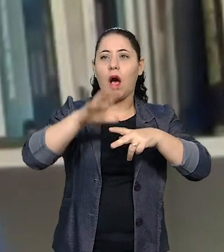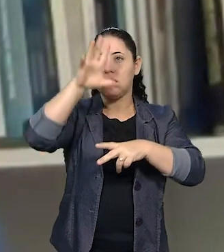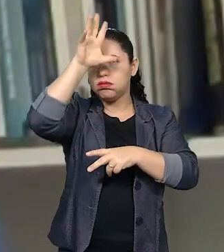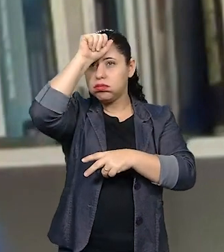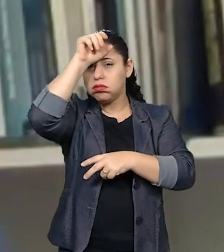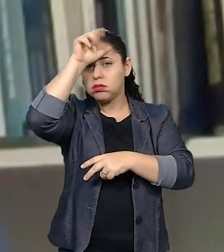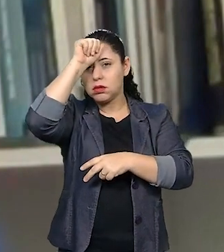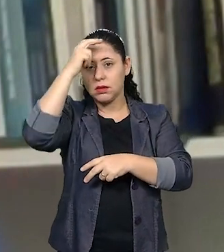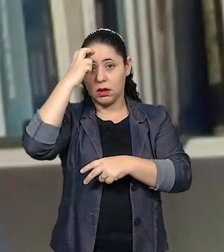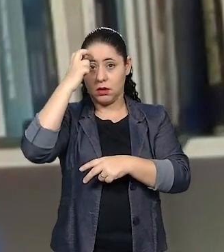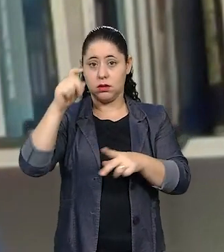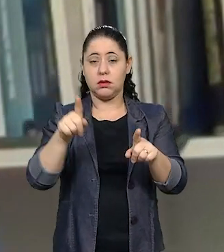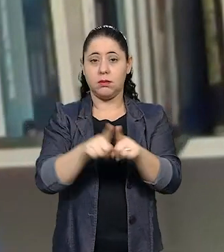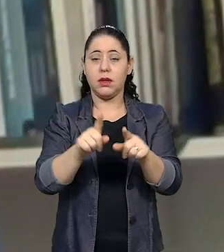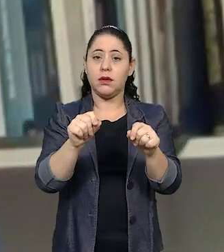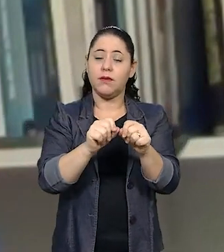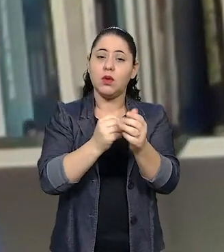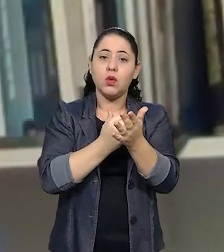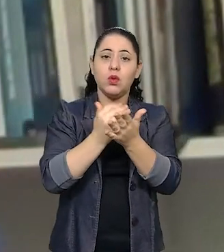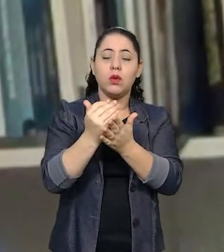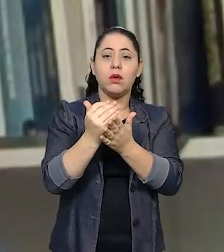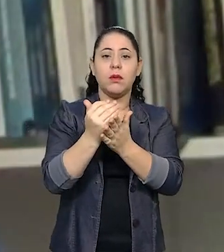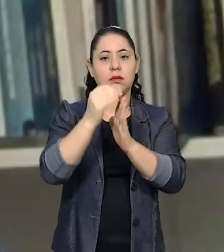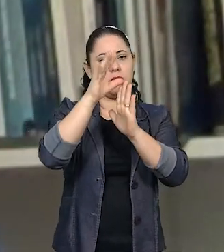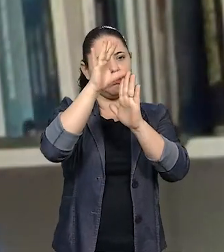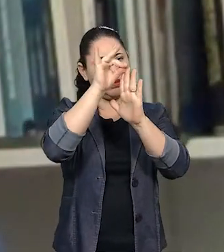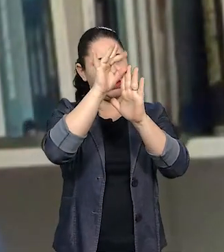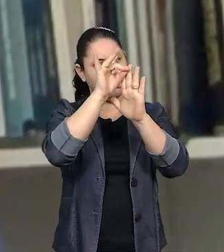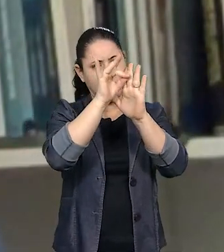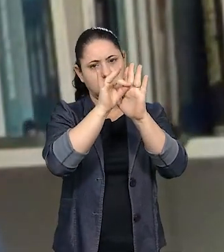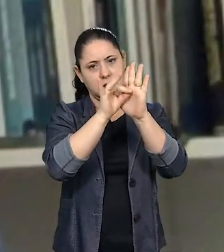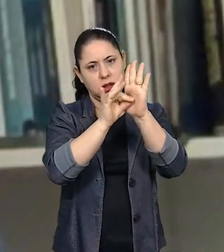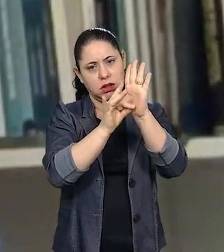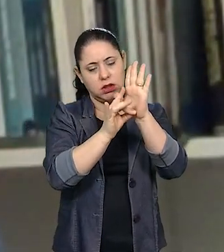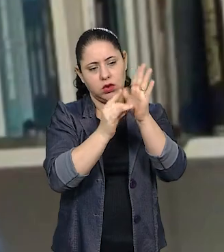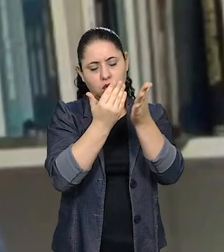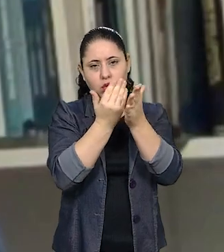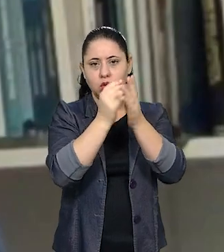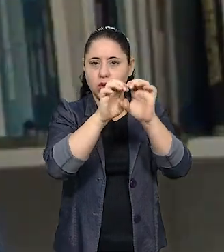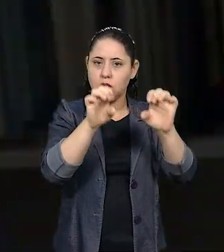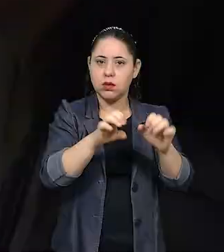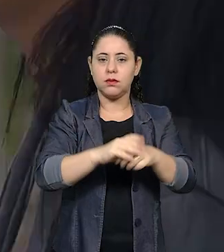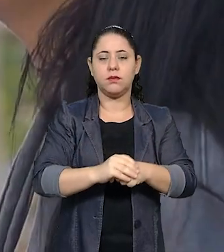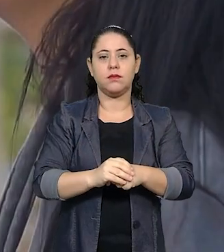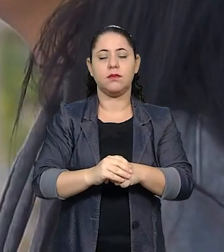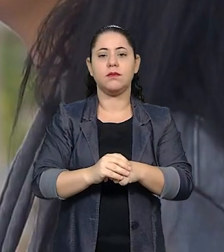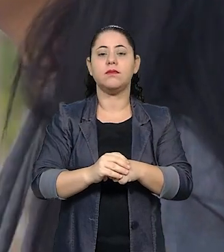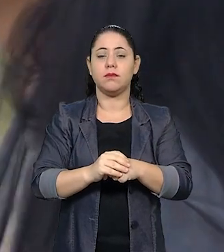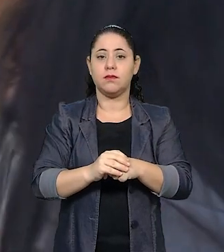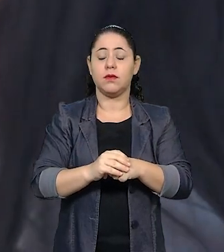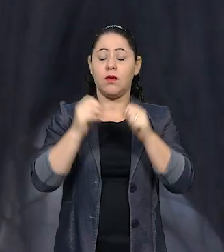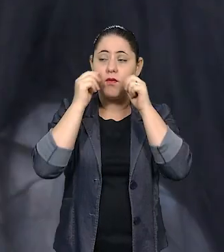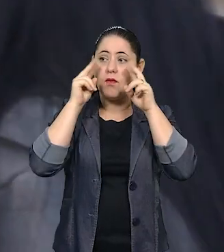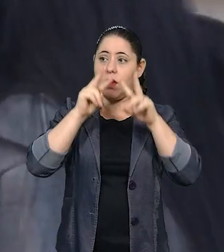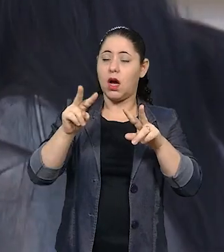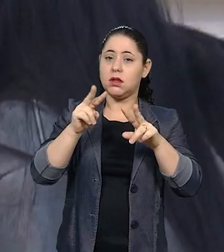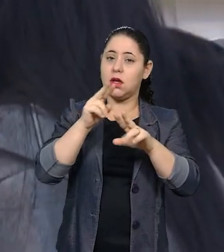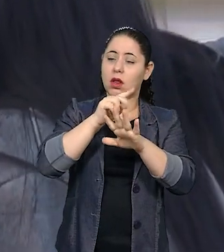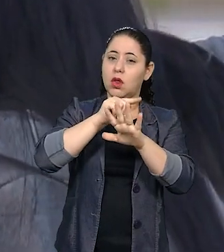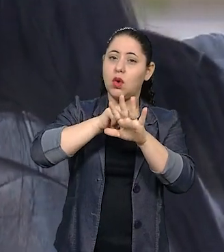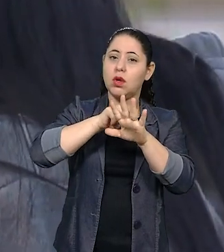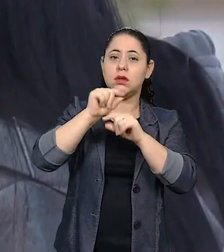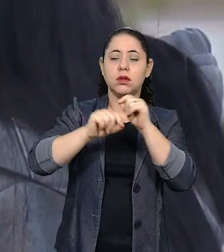para o seu desenvolvimento social, emocional, cognitivo, motor, que é feito a